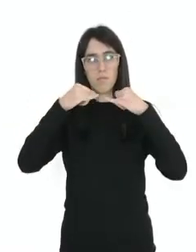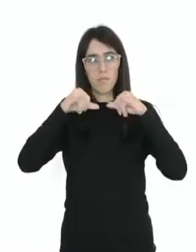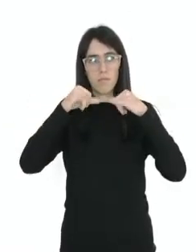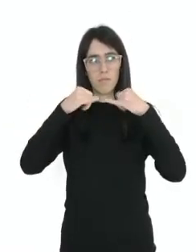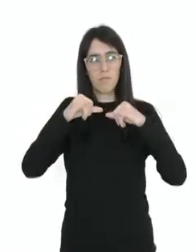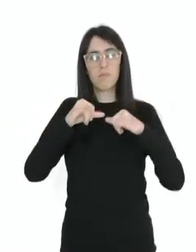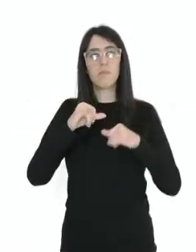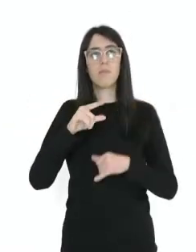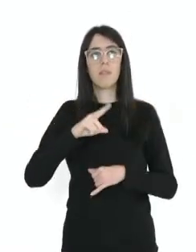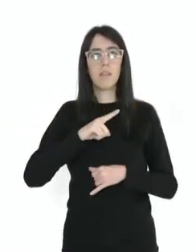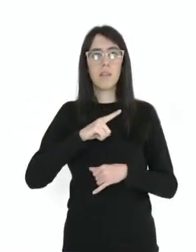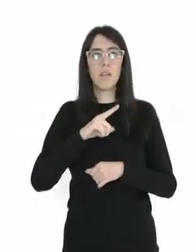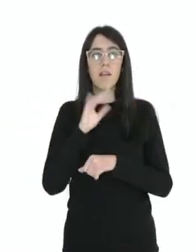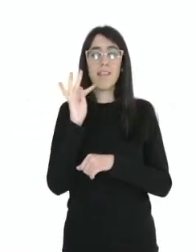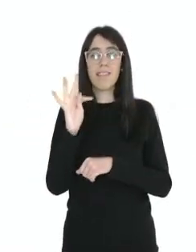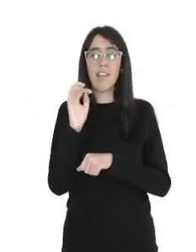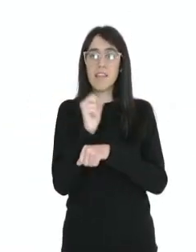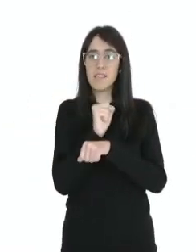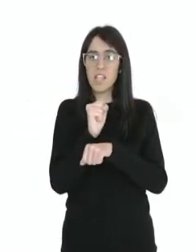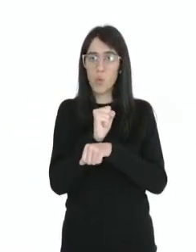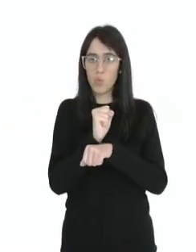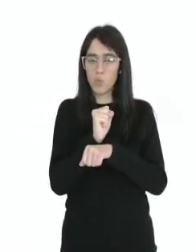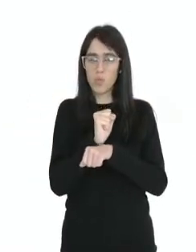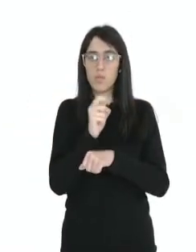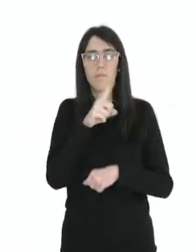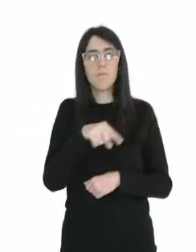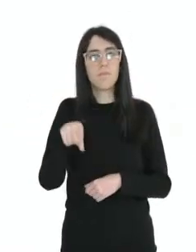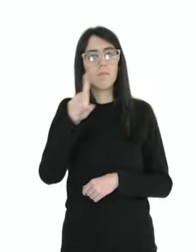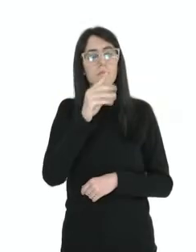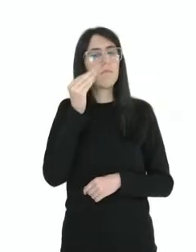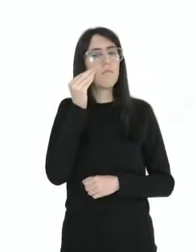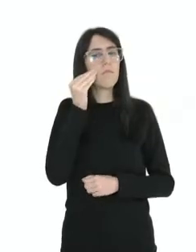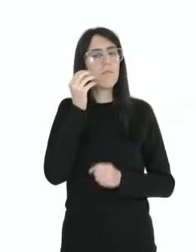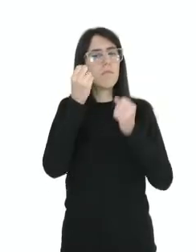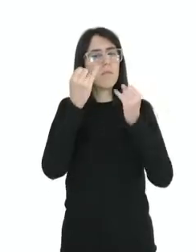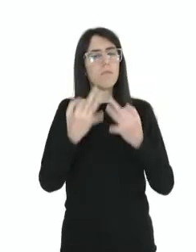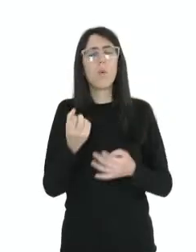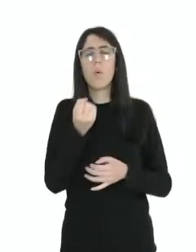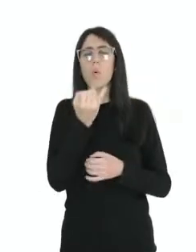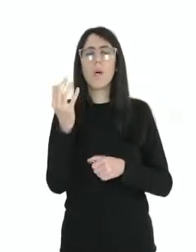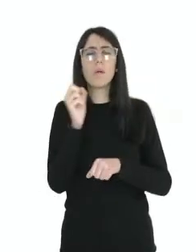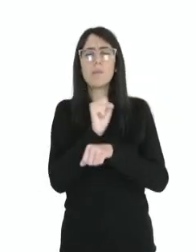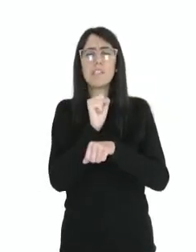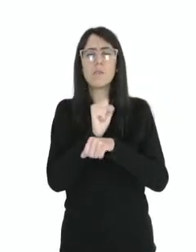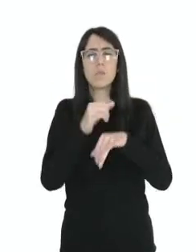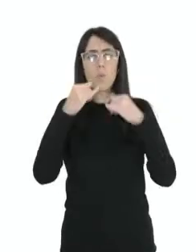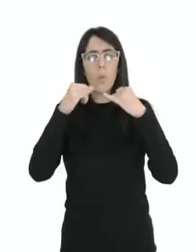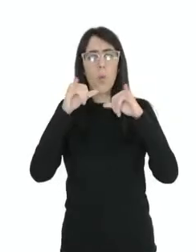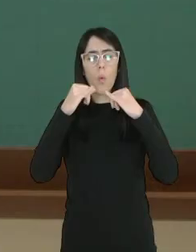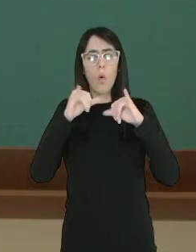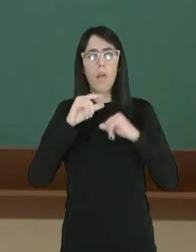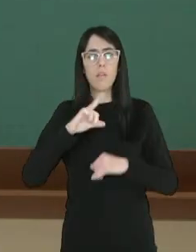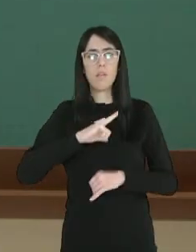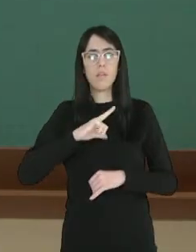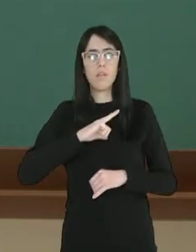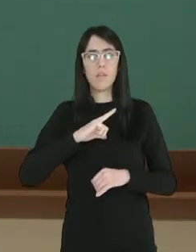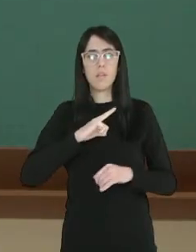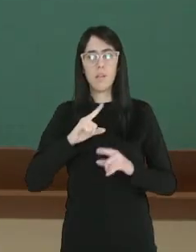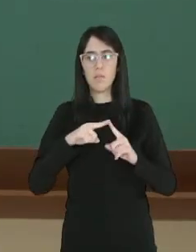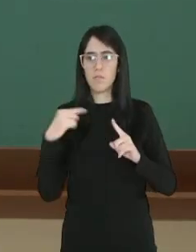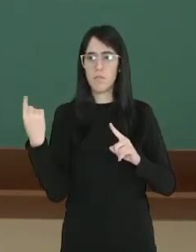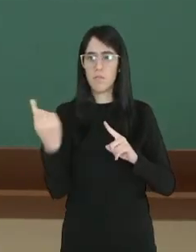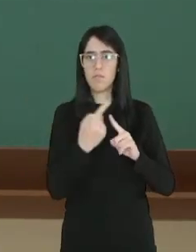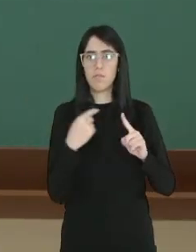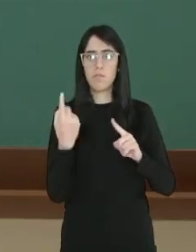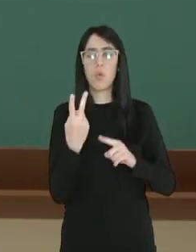t segundos. Determine em quantos segundos a corrente atinge 2% do seu valor